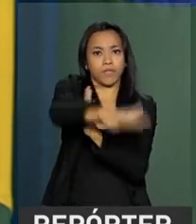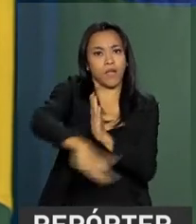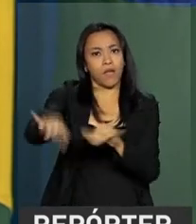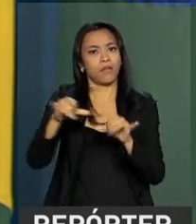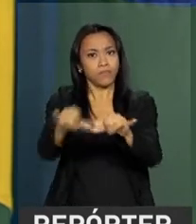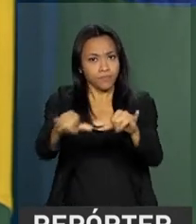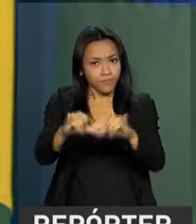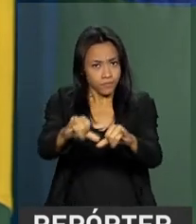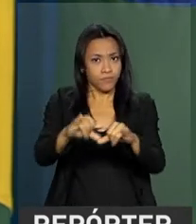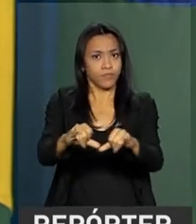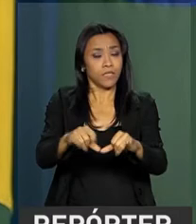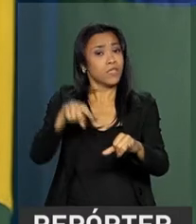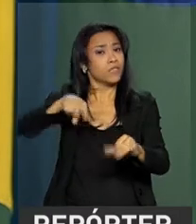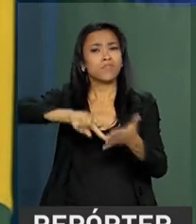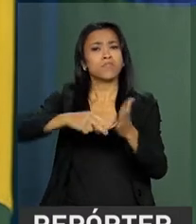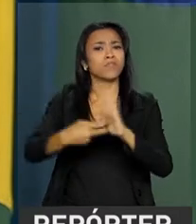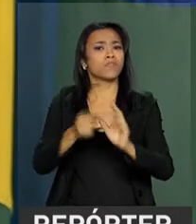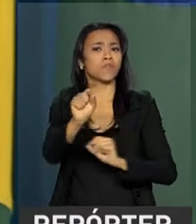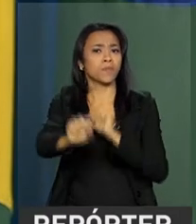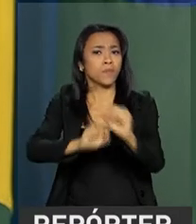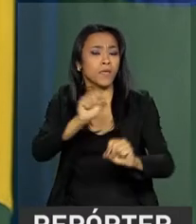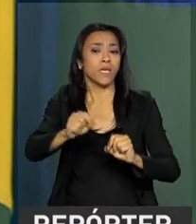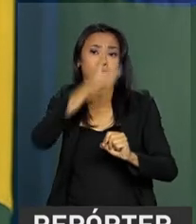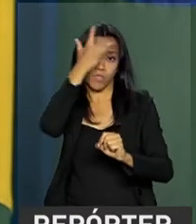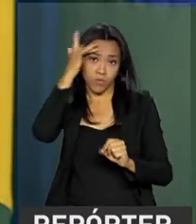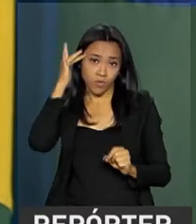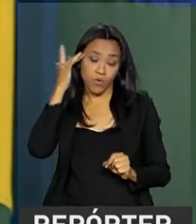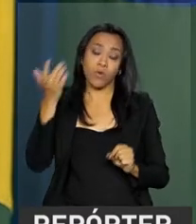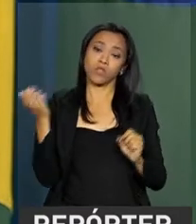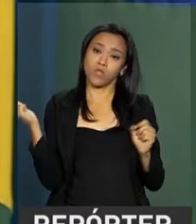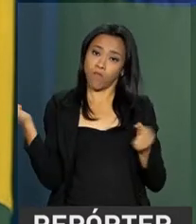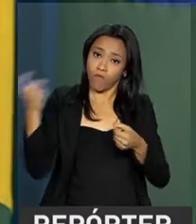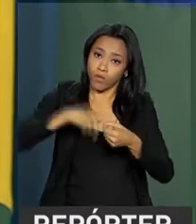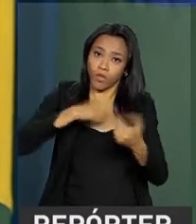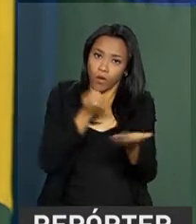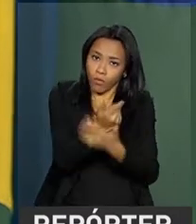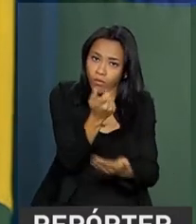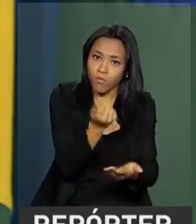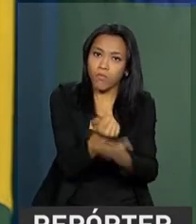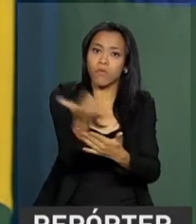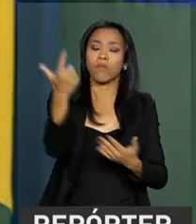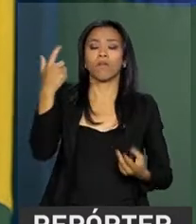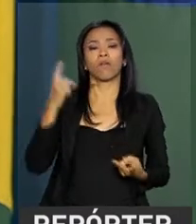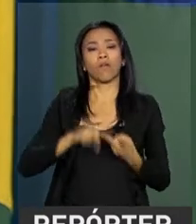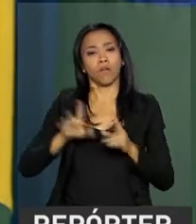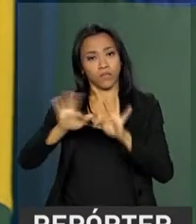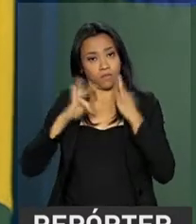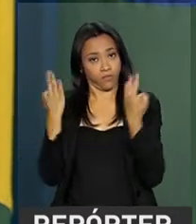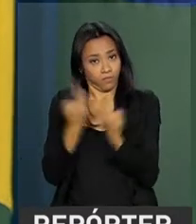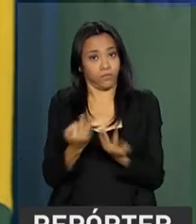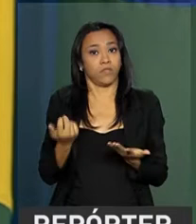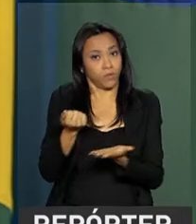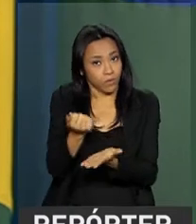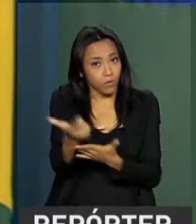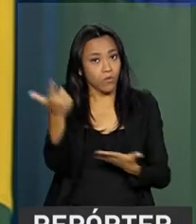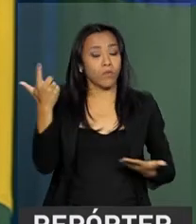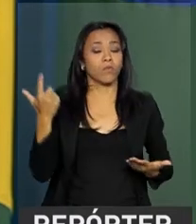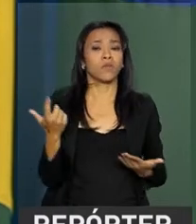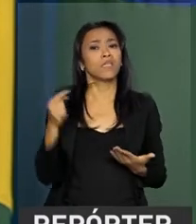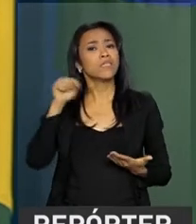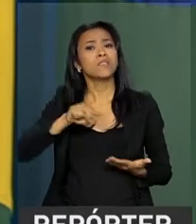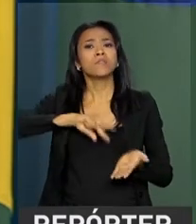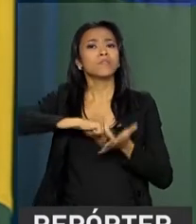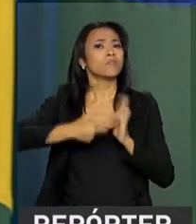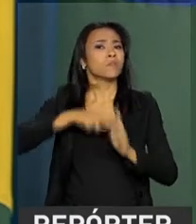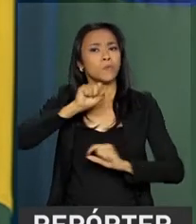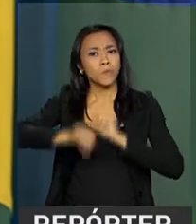isto significa que as pessoas voltaram a consumir ea sua vida voltar a fazer suas compras isto é sinal de